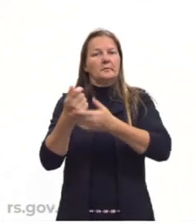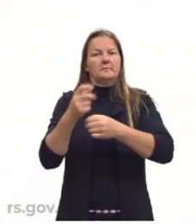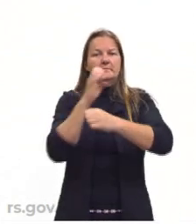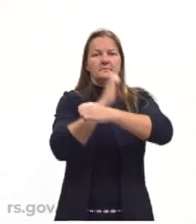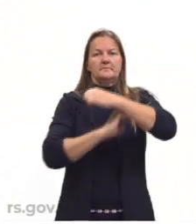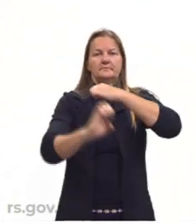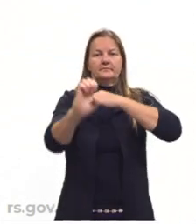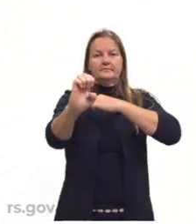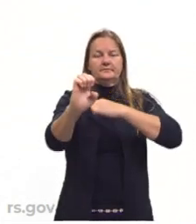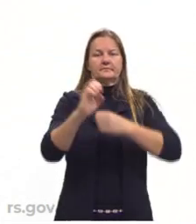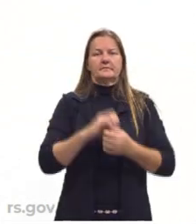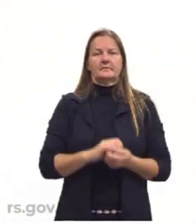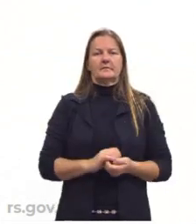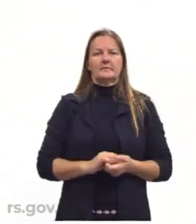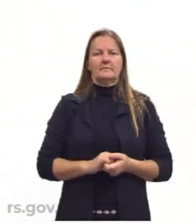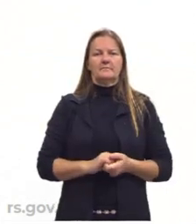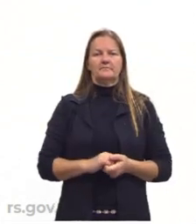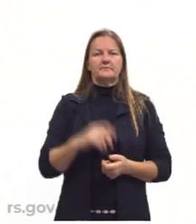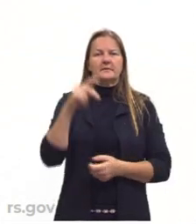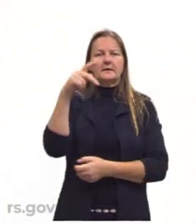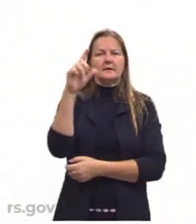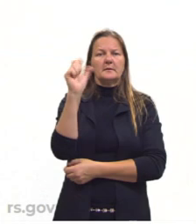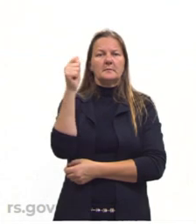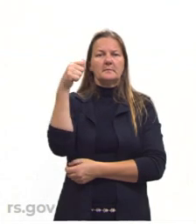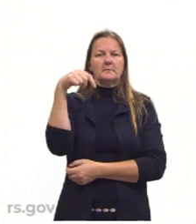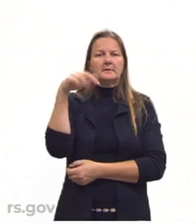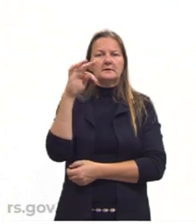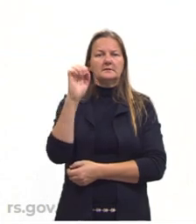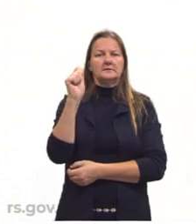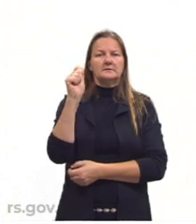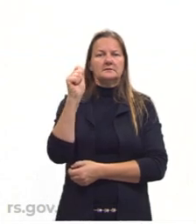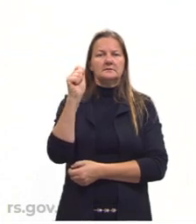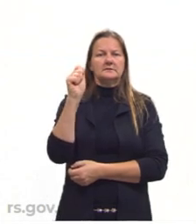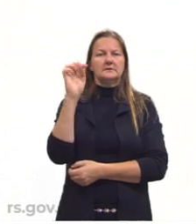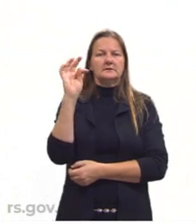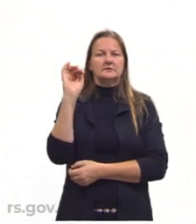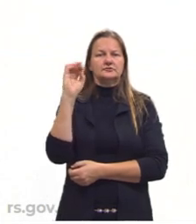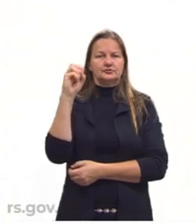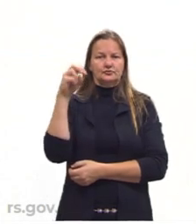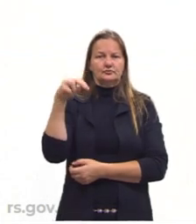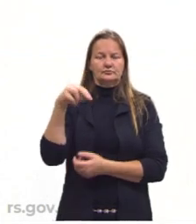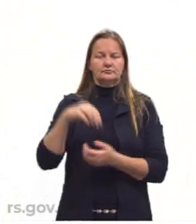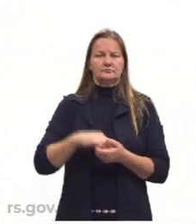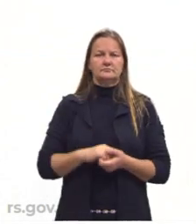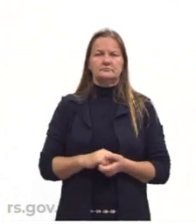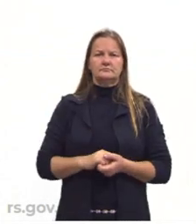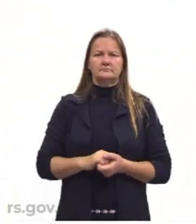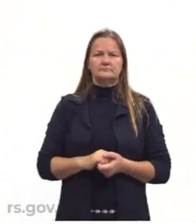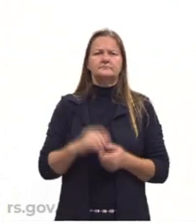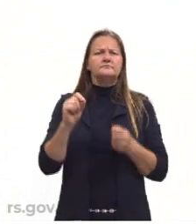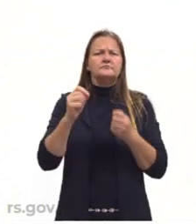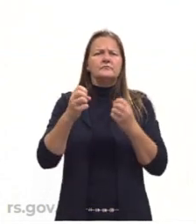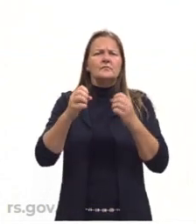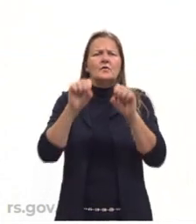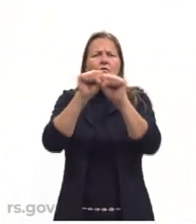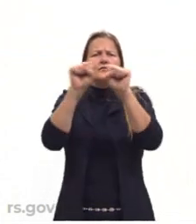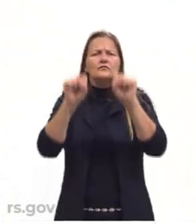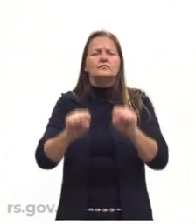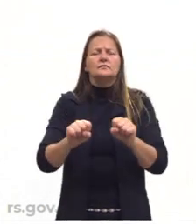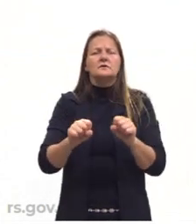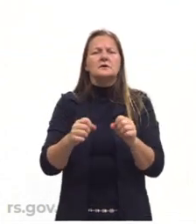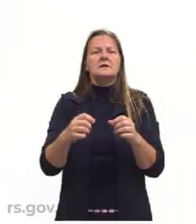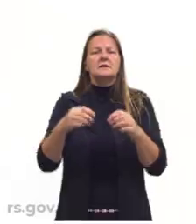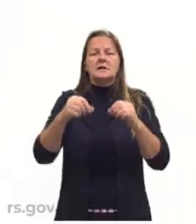esse é o sistema de plantation tá então o que que vai acontecer nesse sistema né primeiro nós temos a concentração de